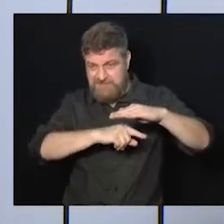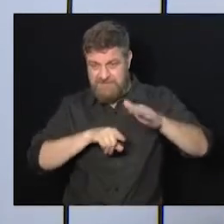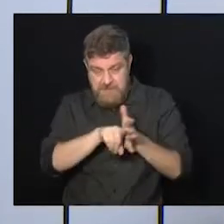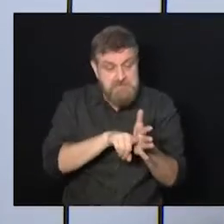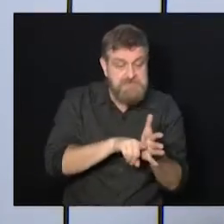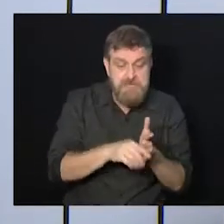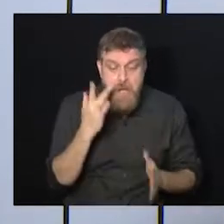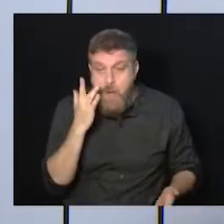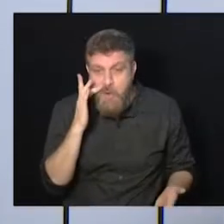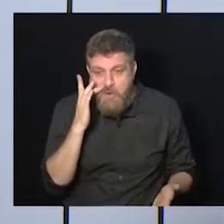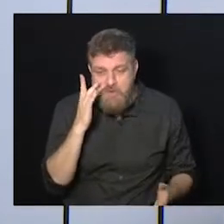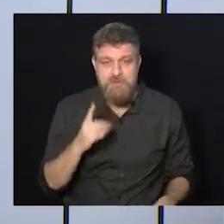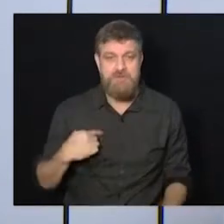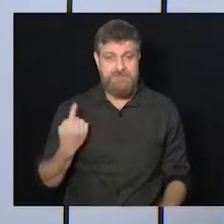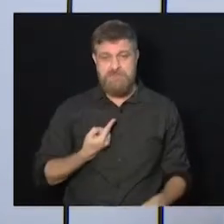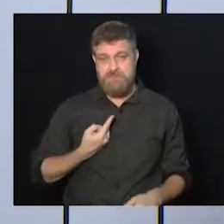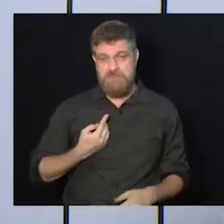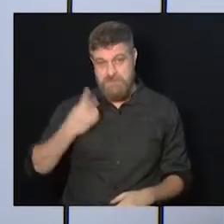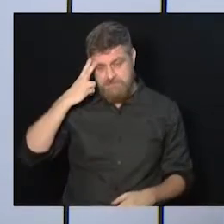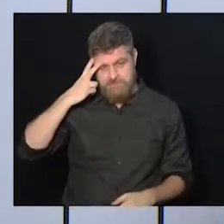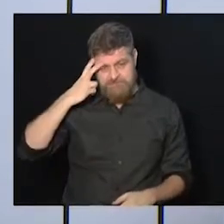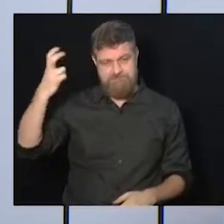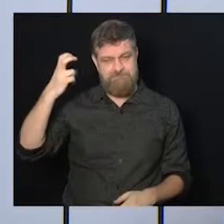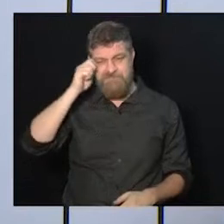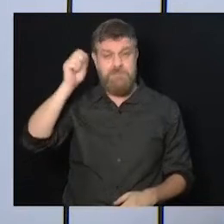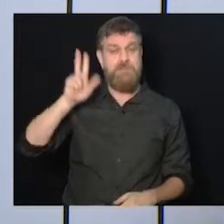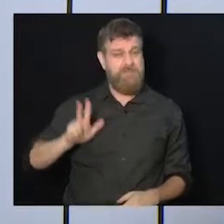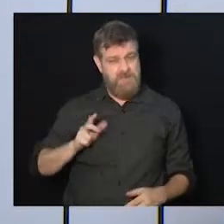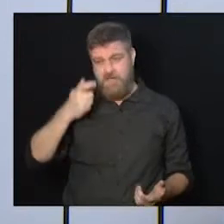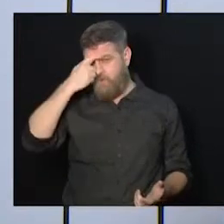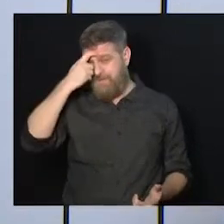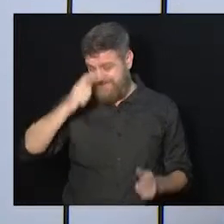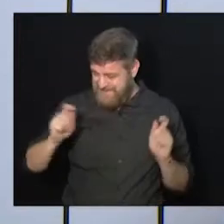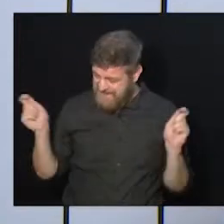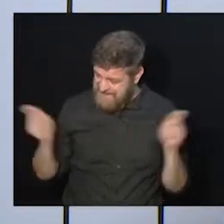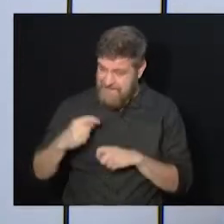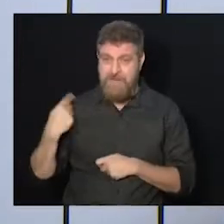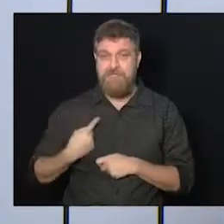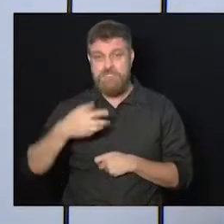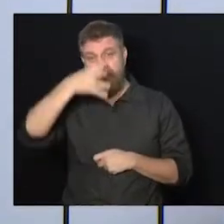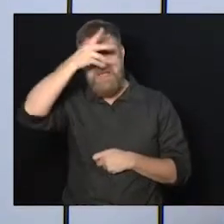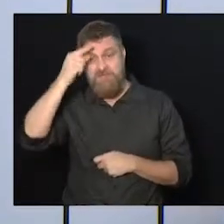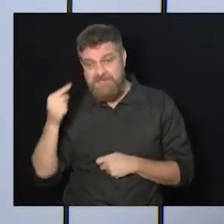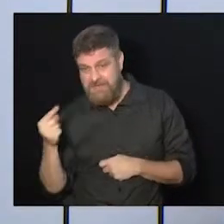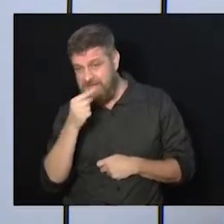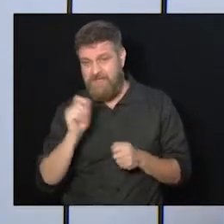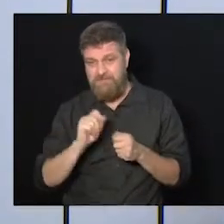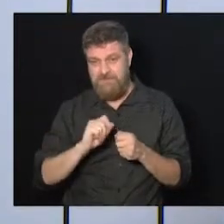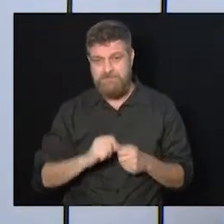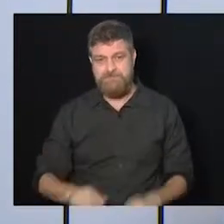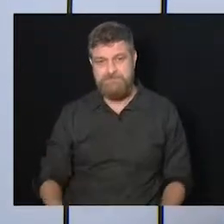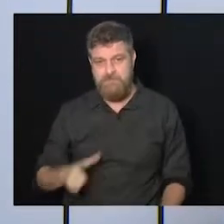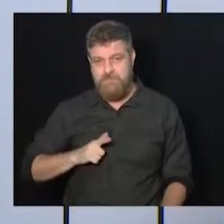eu acho que se a gente tiver inteligência, esperteza e consciência, nós podemos fazer da Amazônia o sustento